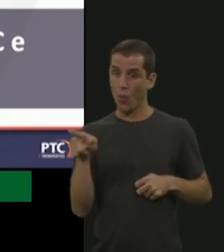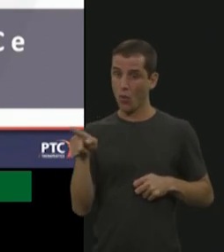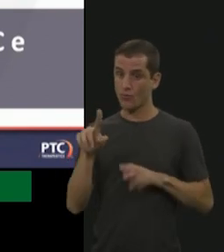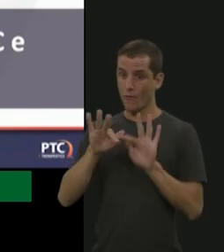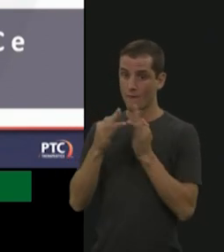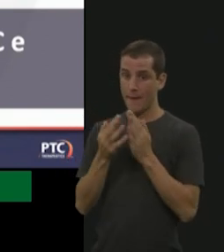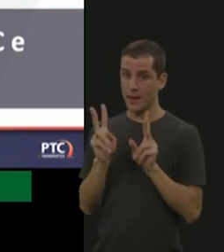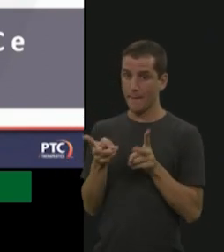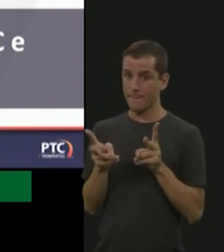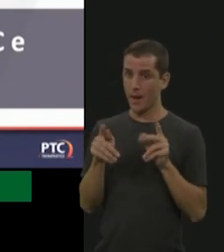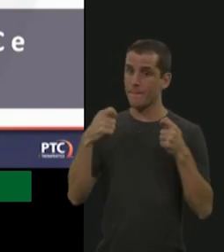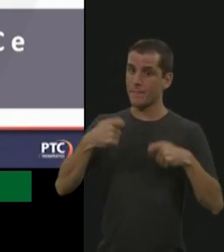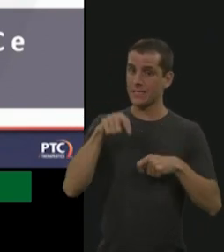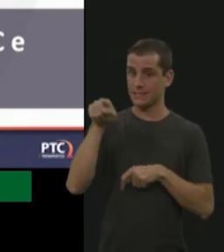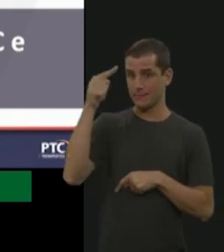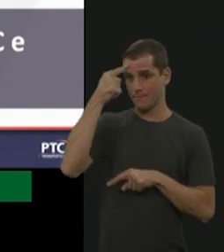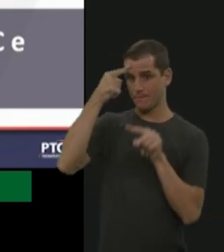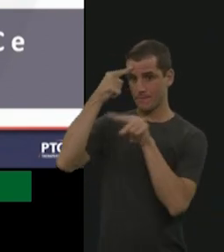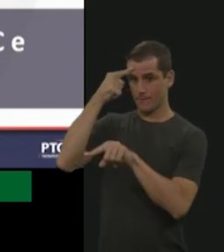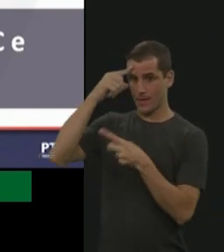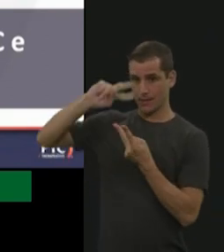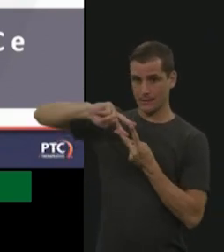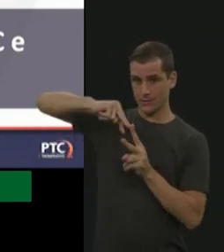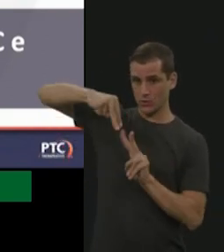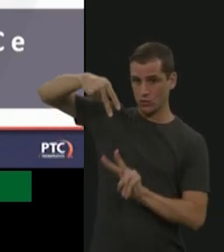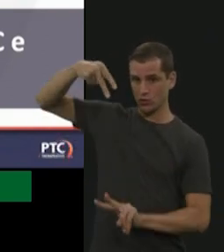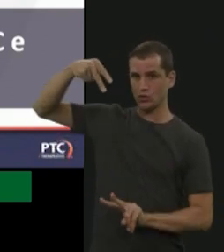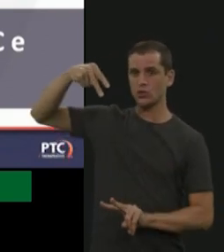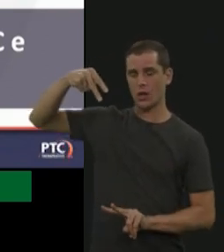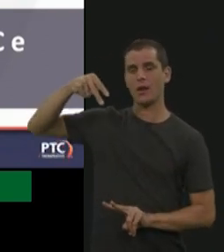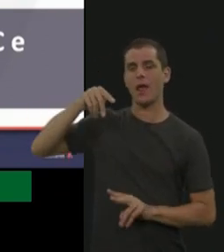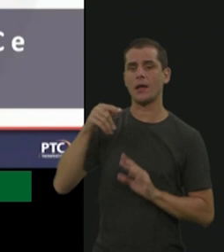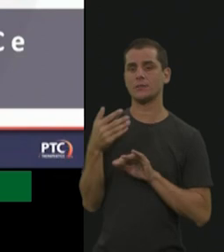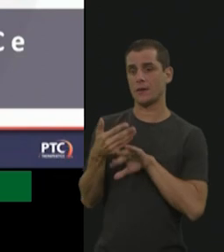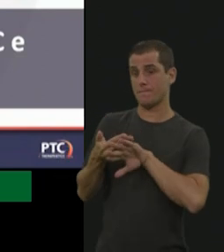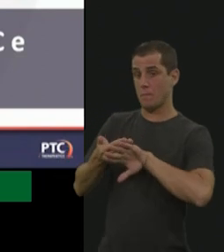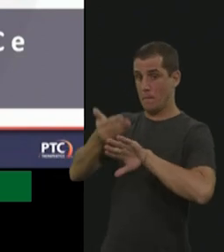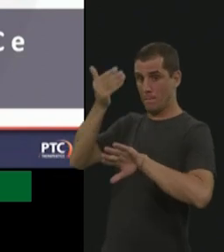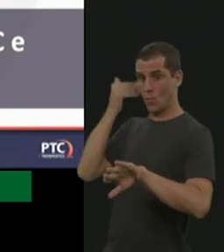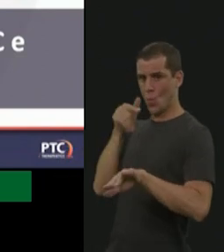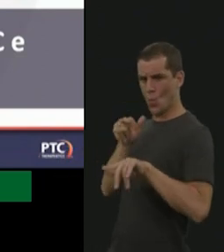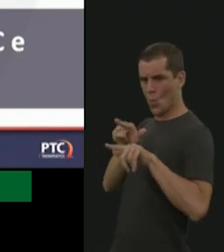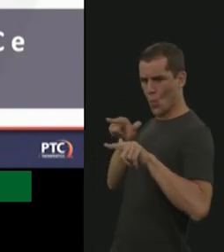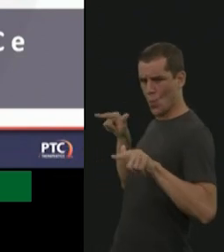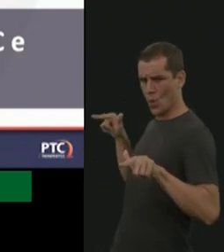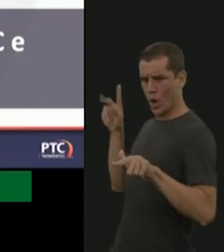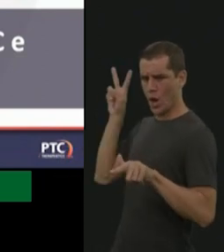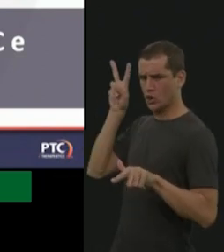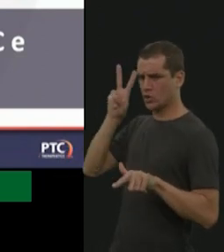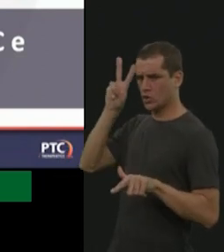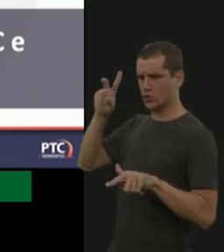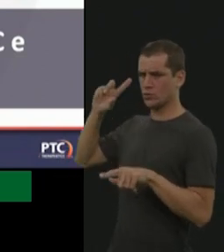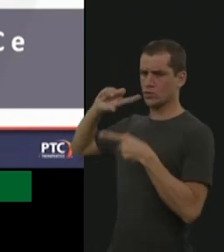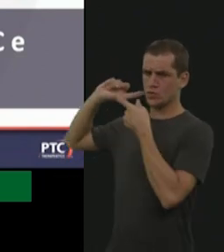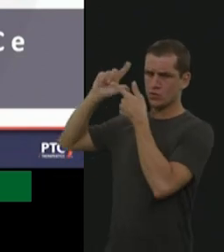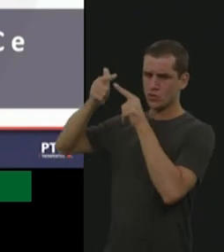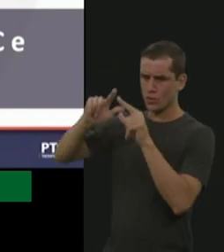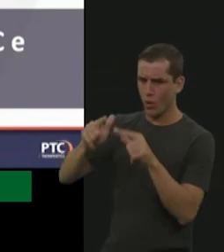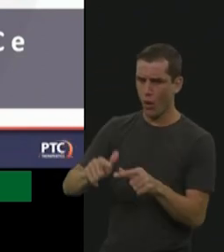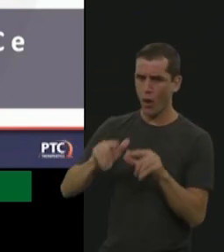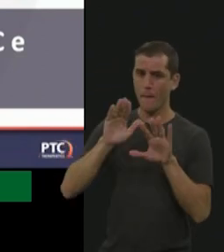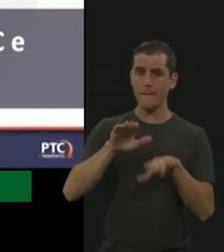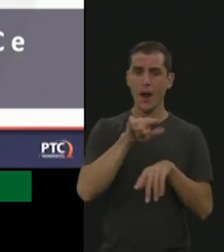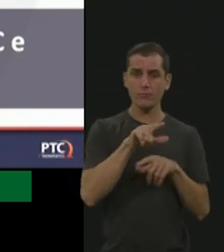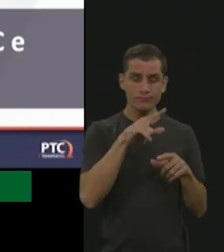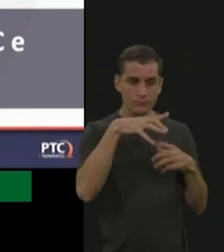genética. A questão, né, da ausência do histórico que justifica esse diagnóstico, quando possui exames de imagem sem